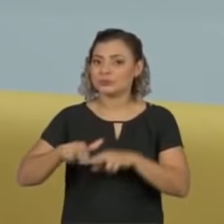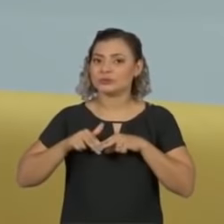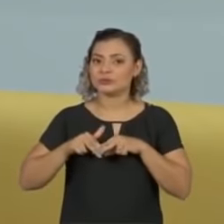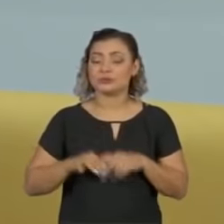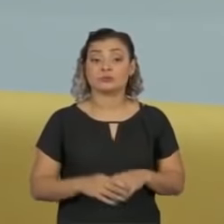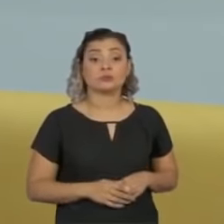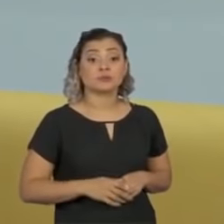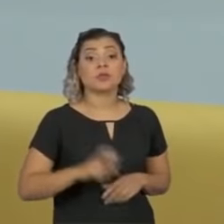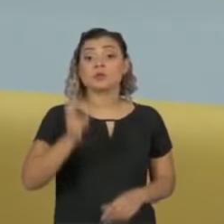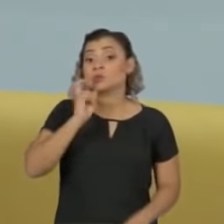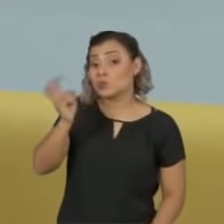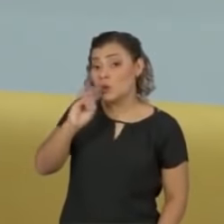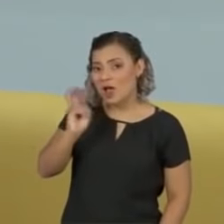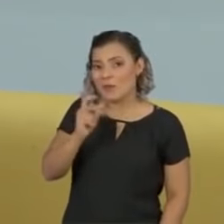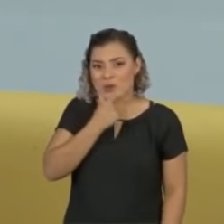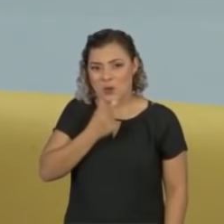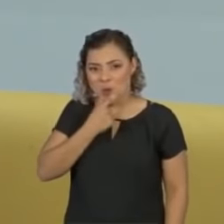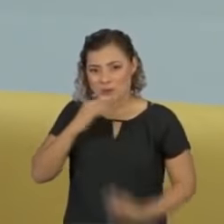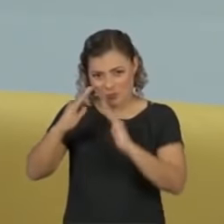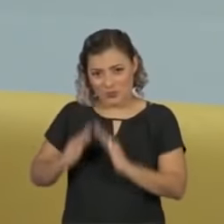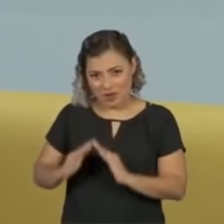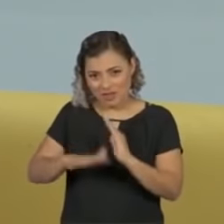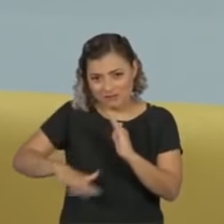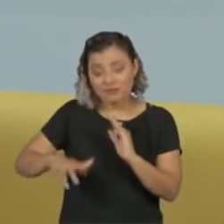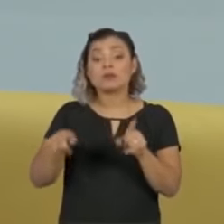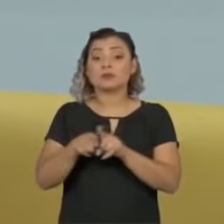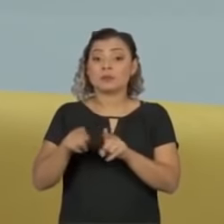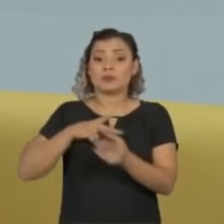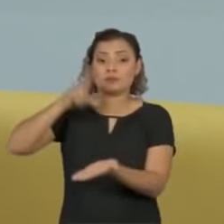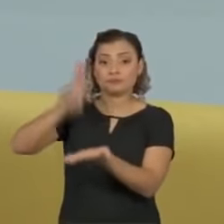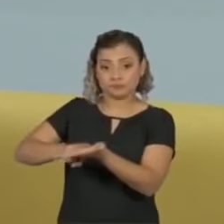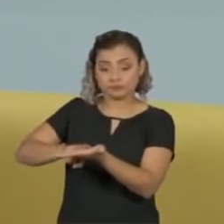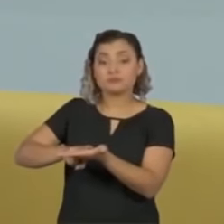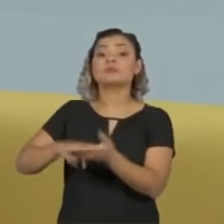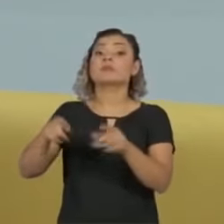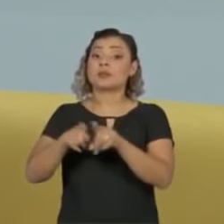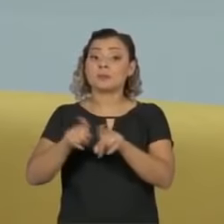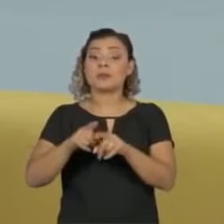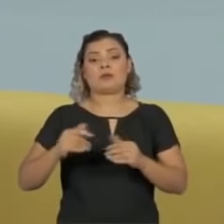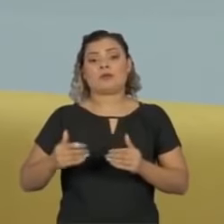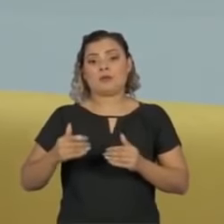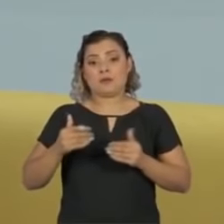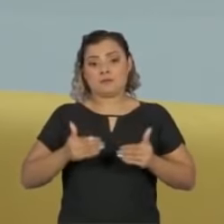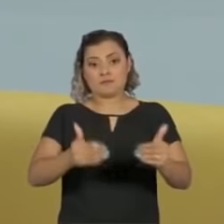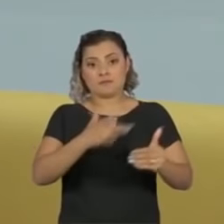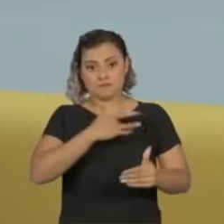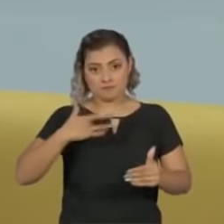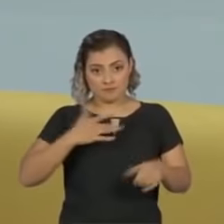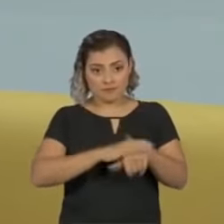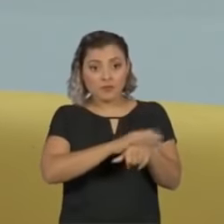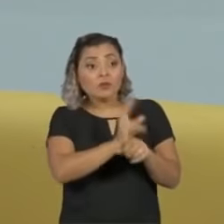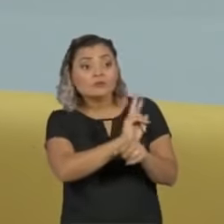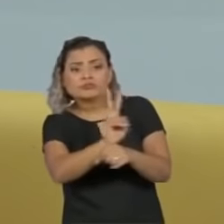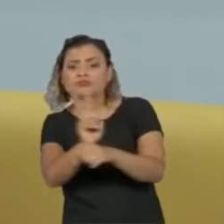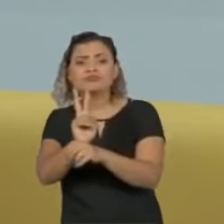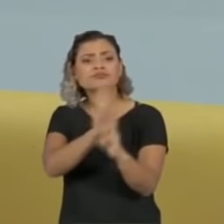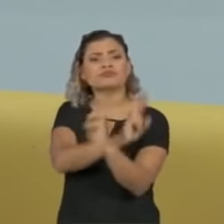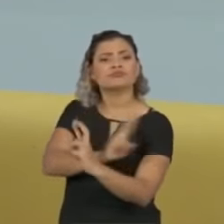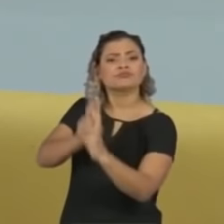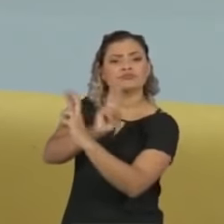onde a vítima de febre hemorrágica morava e houve a primeira internação, agentes do Ministério da Saúde devem visitar nos próximos